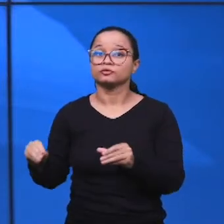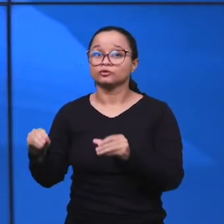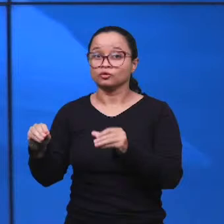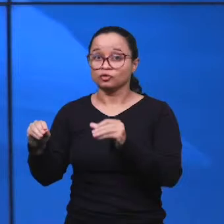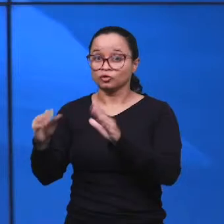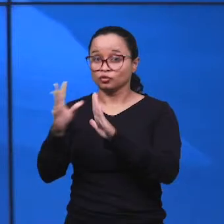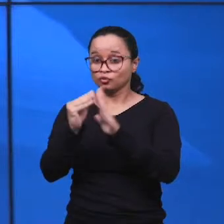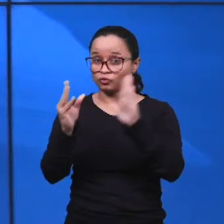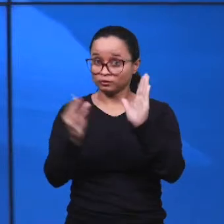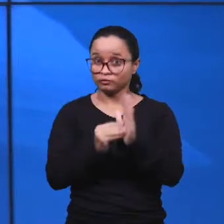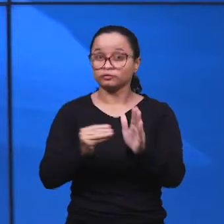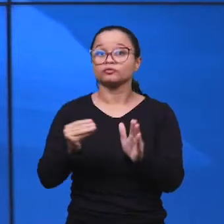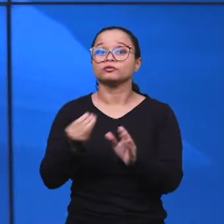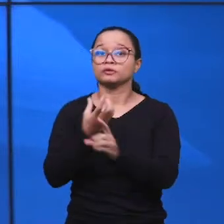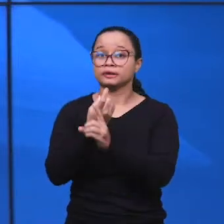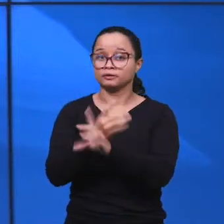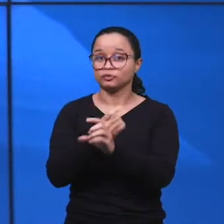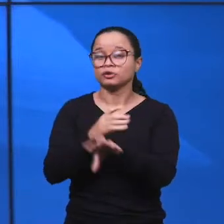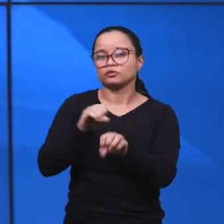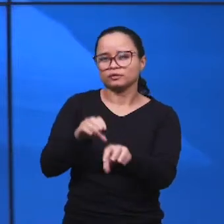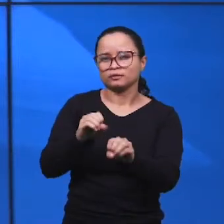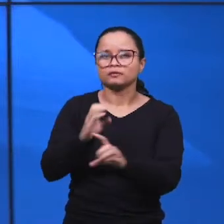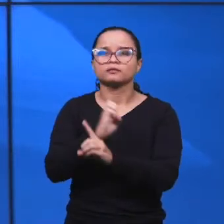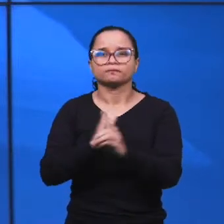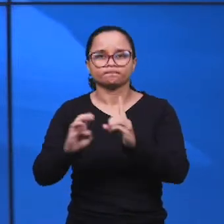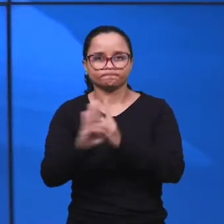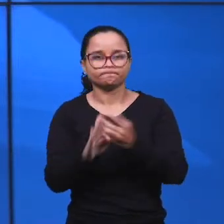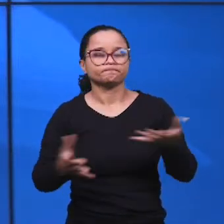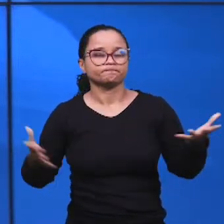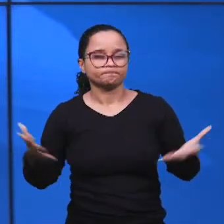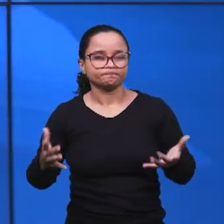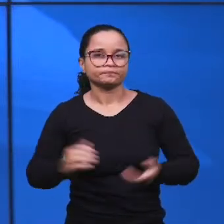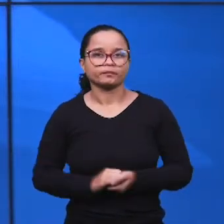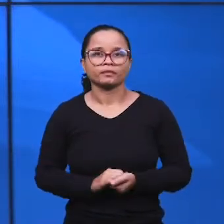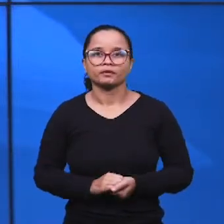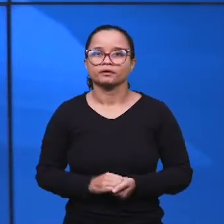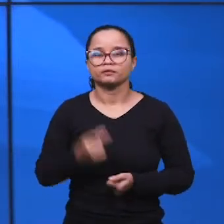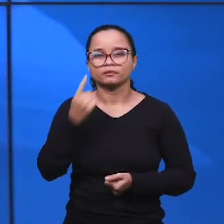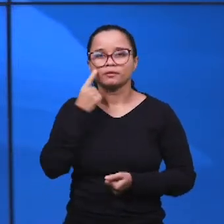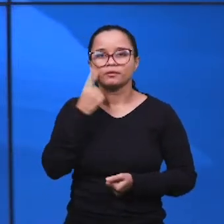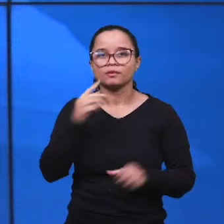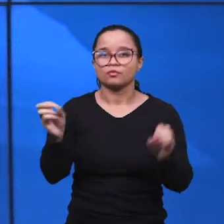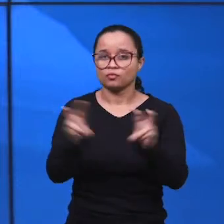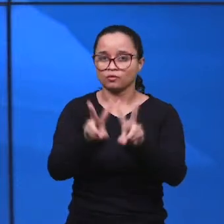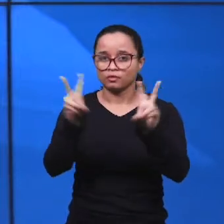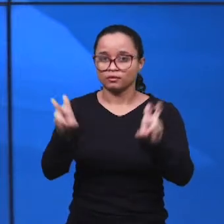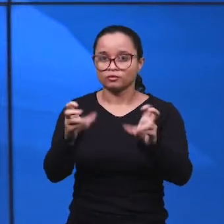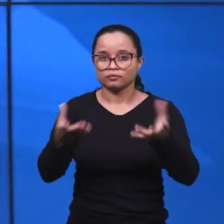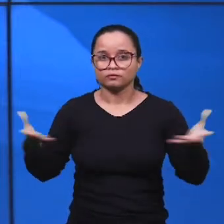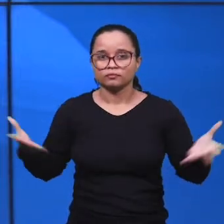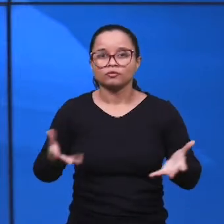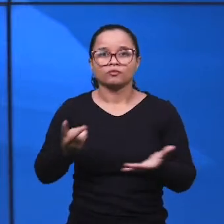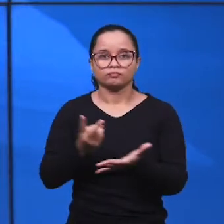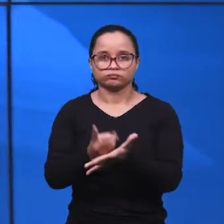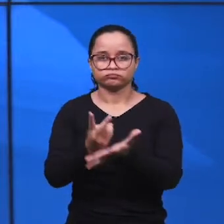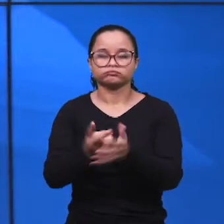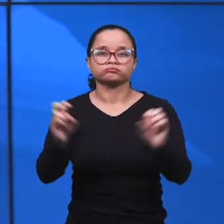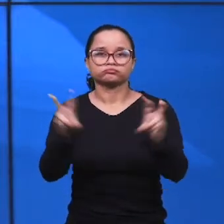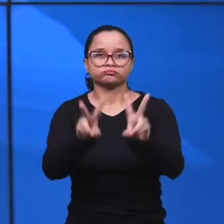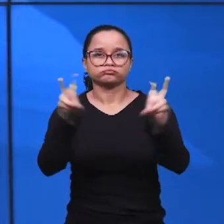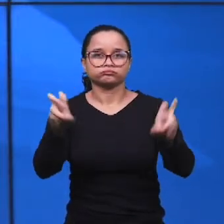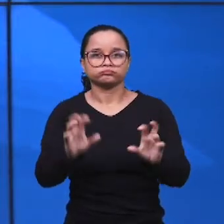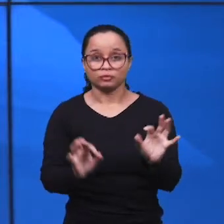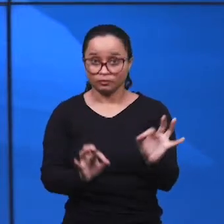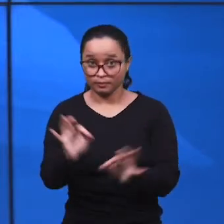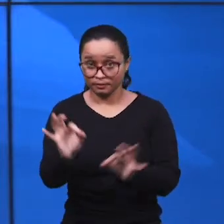doutrinário de hoje, da Escola Bíblica de hoje. Como os irmãos veem, o nosso assunto, continuamos ainda falando sobre o tema, o